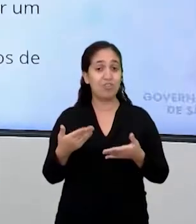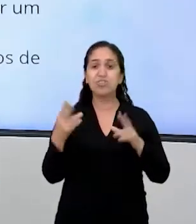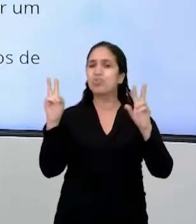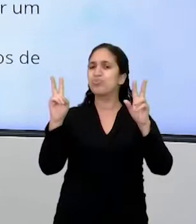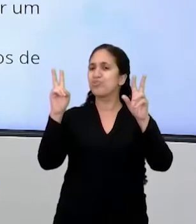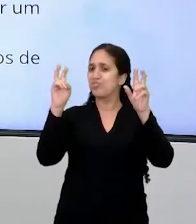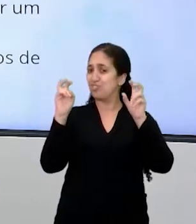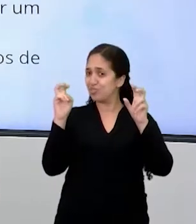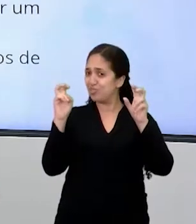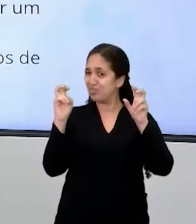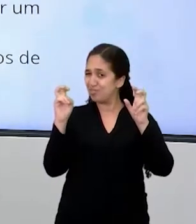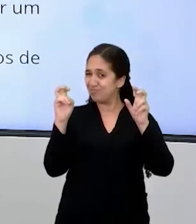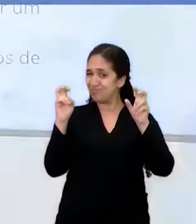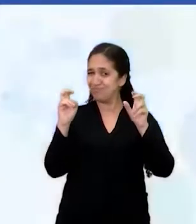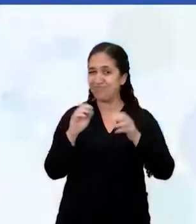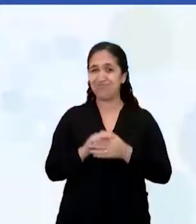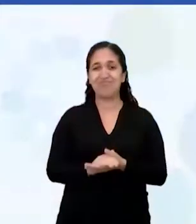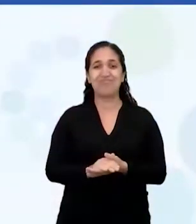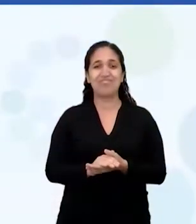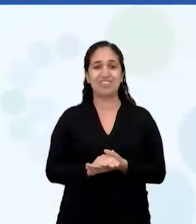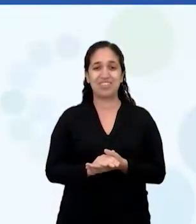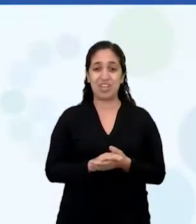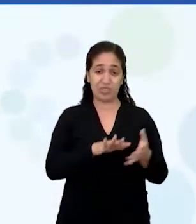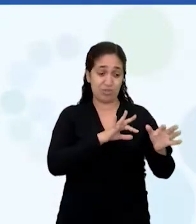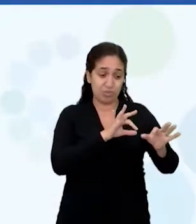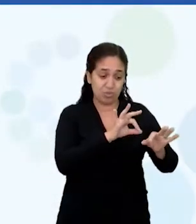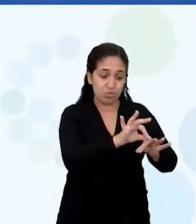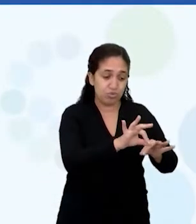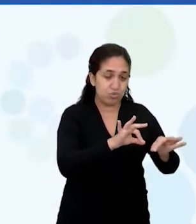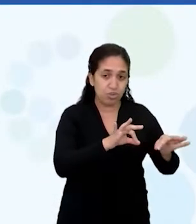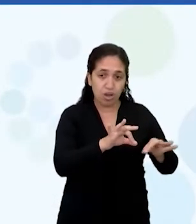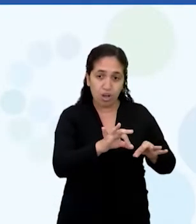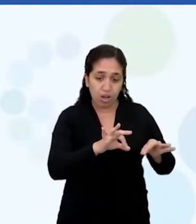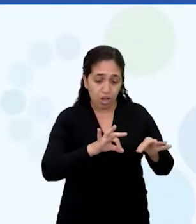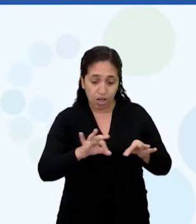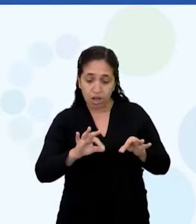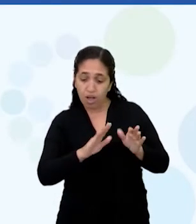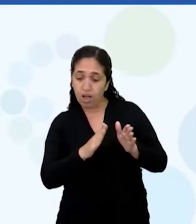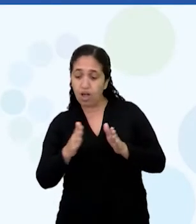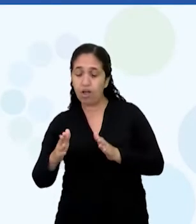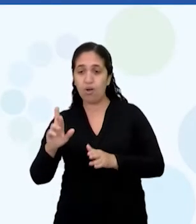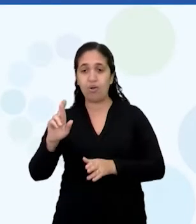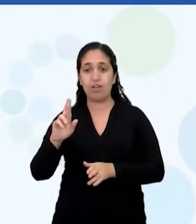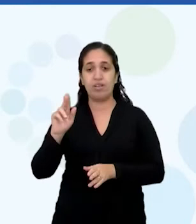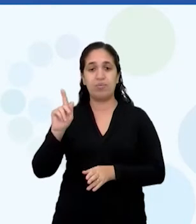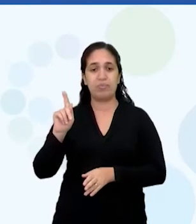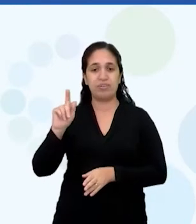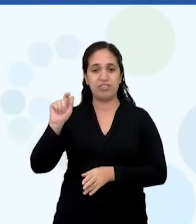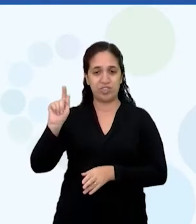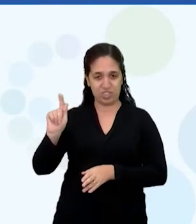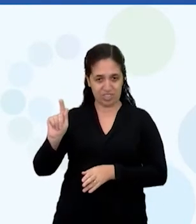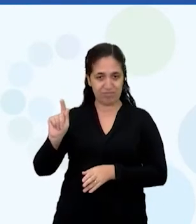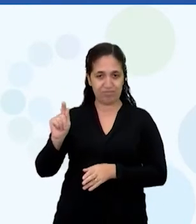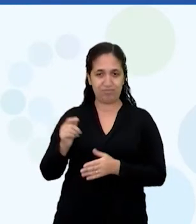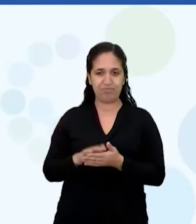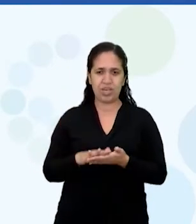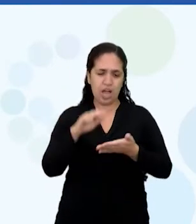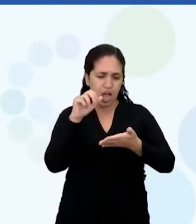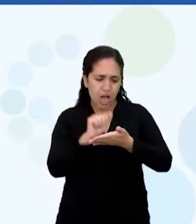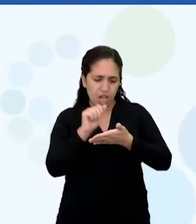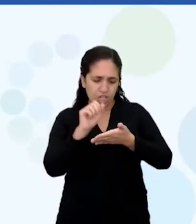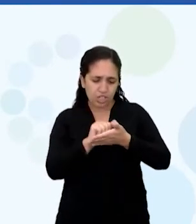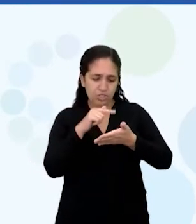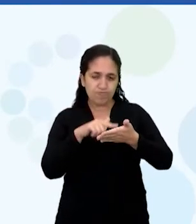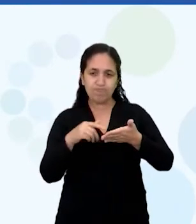título, deixa eu mudar aqui, vamos lá, dos jogos de tabuleiro ao RPG, que é o nosso componente, registrando